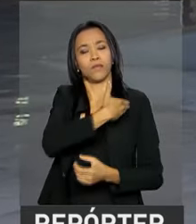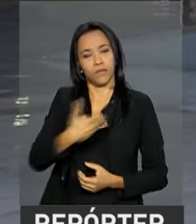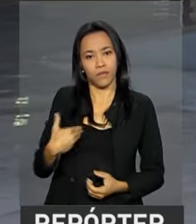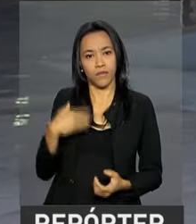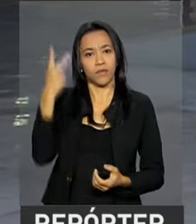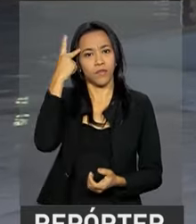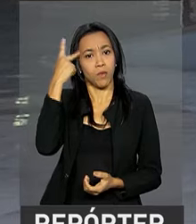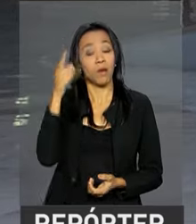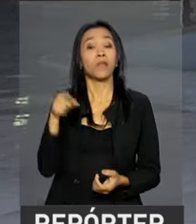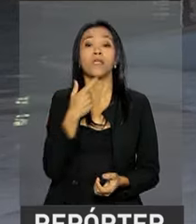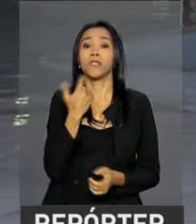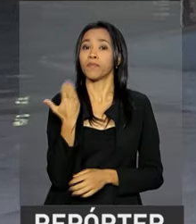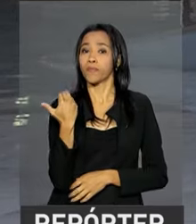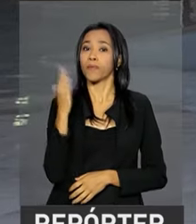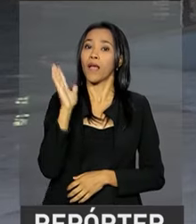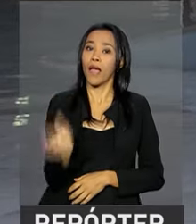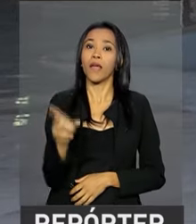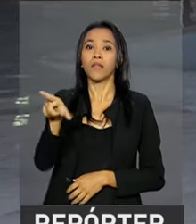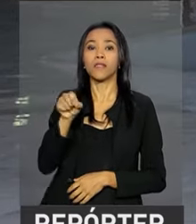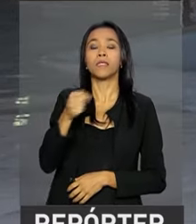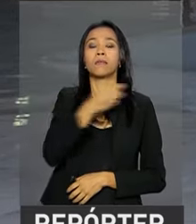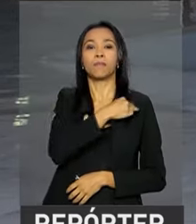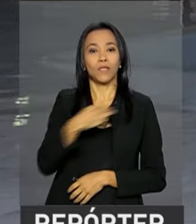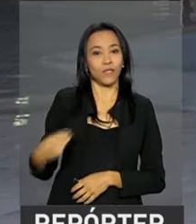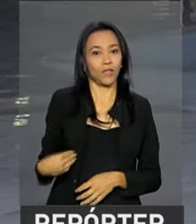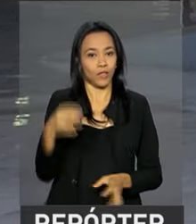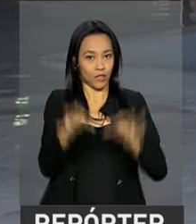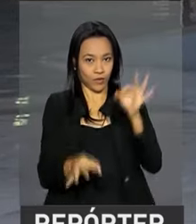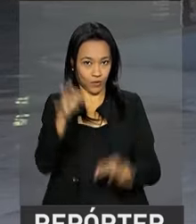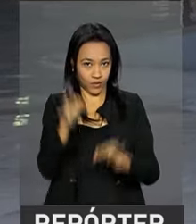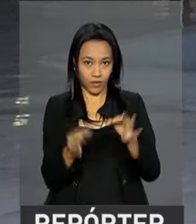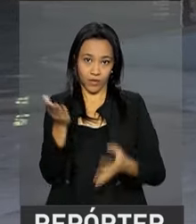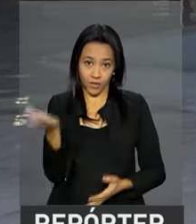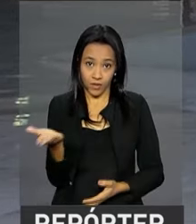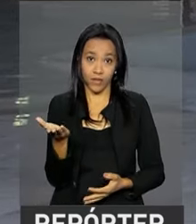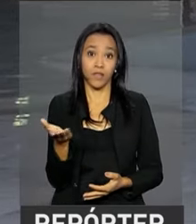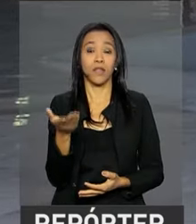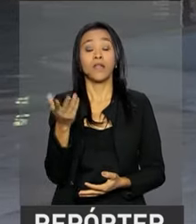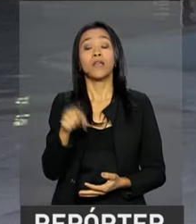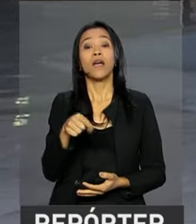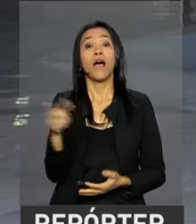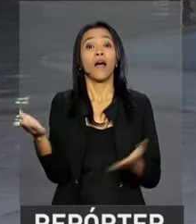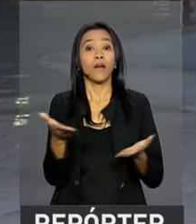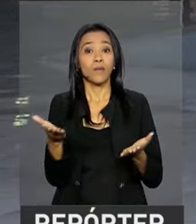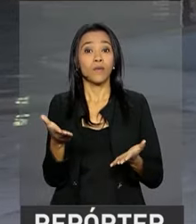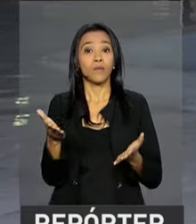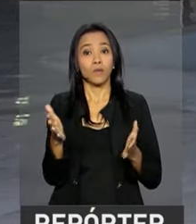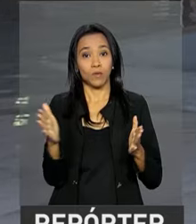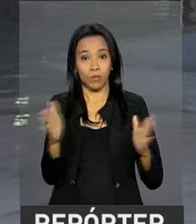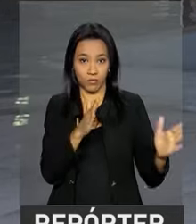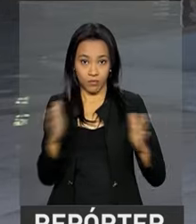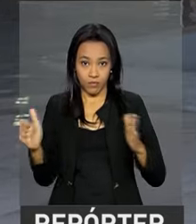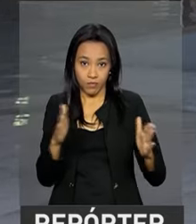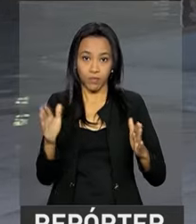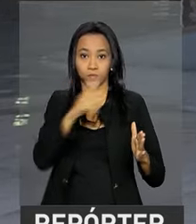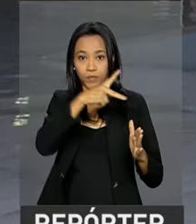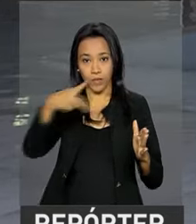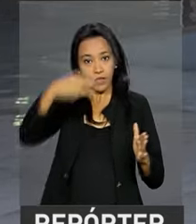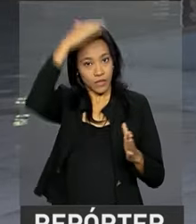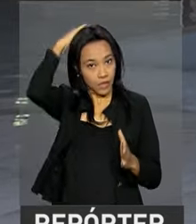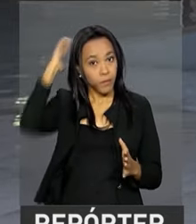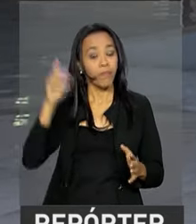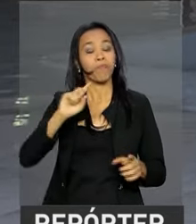recentemente atuou como Ministro da Justiça do governo federal agora do mandato do presidente Michel Temer depois da